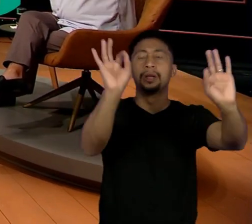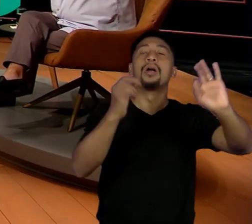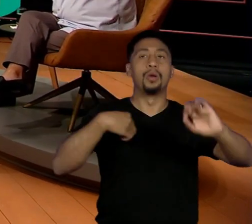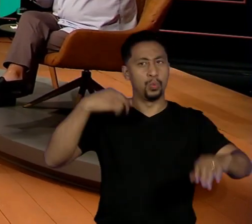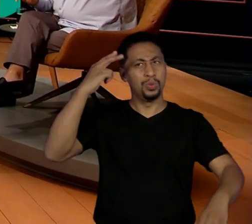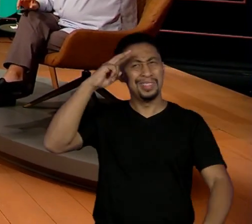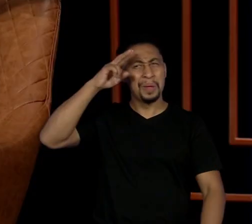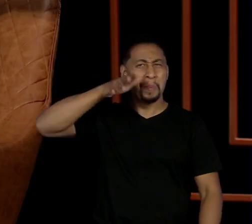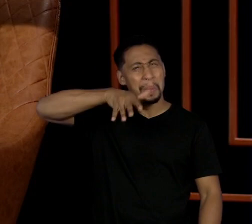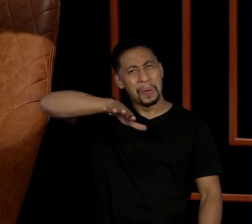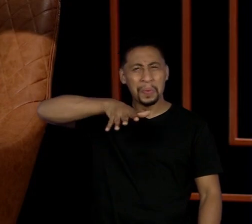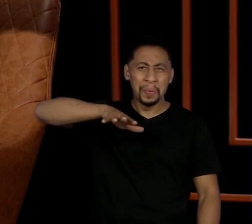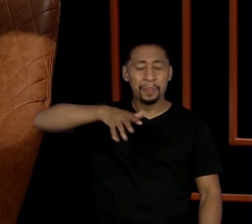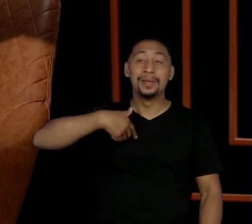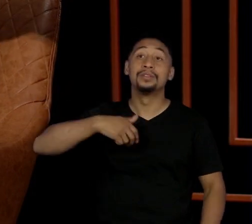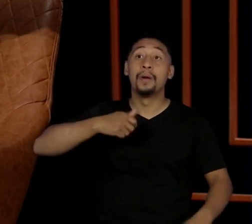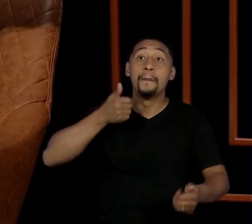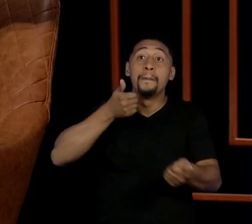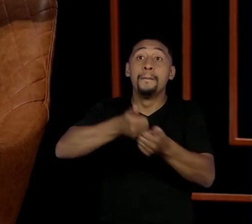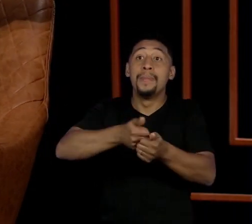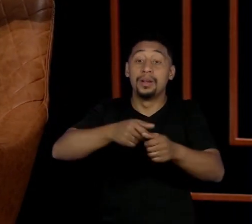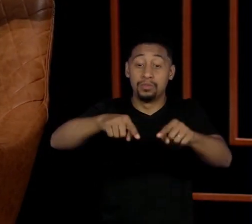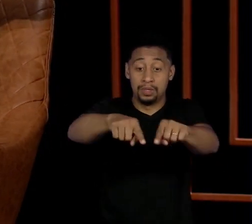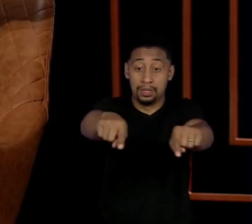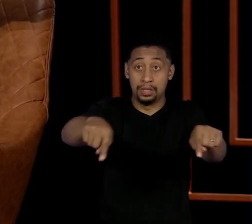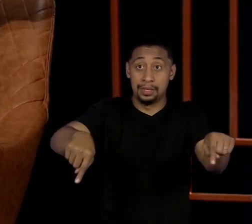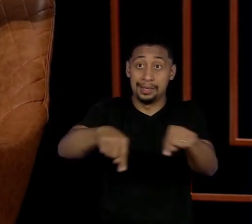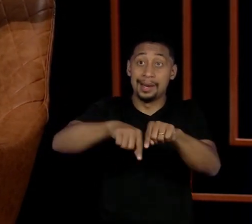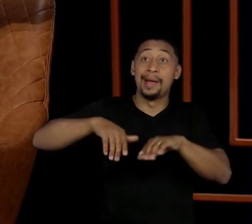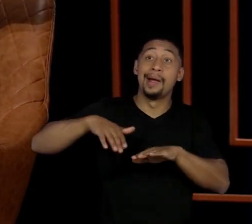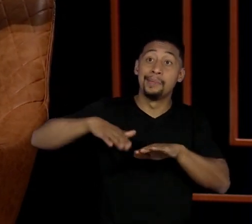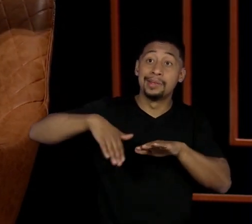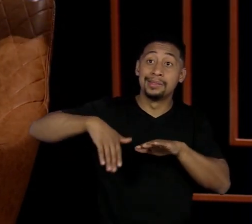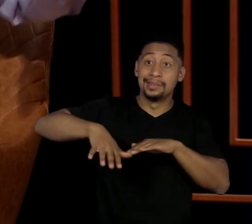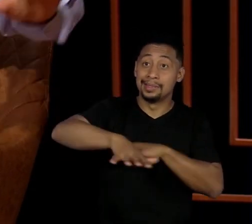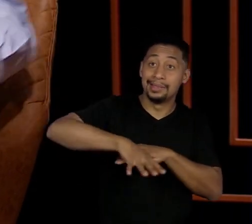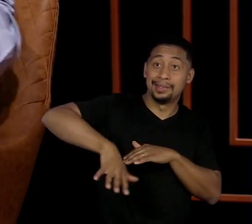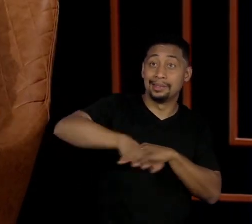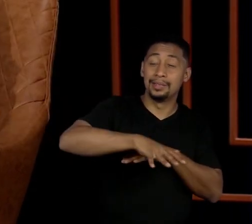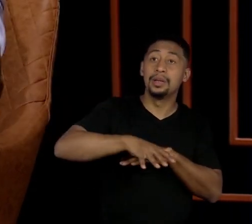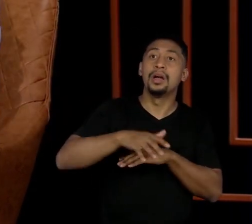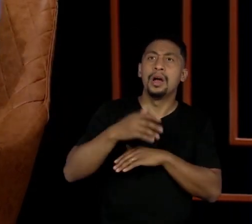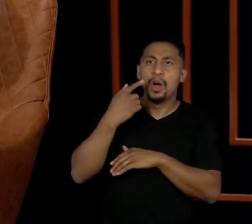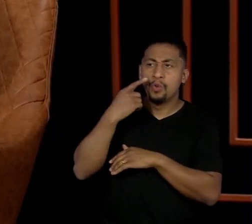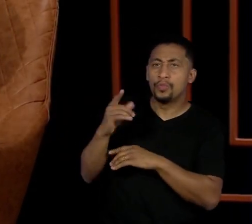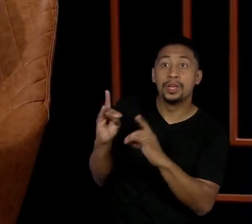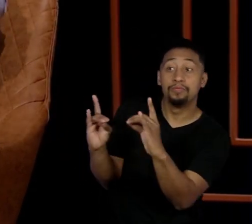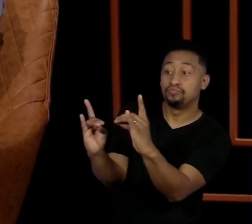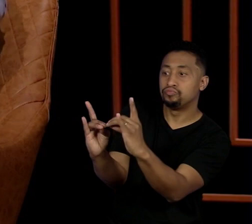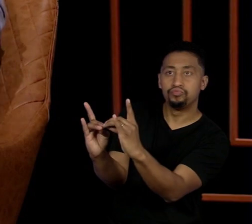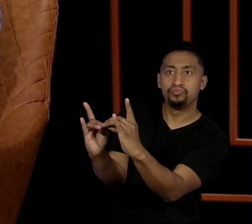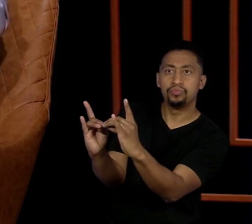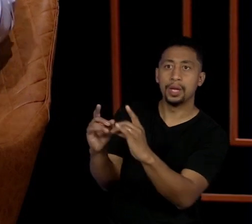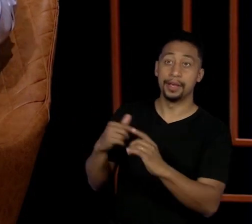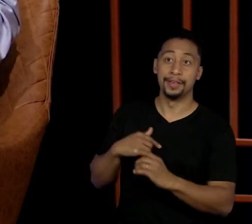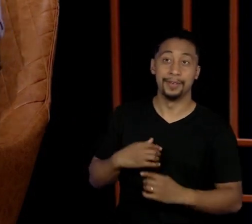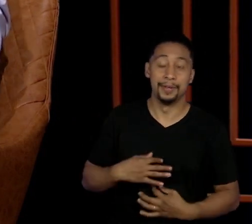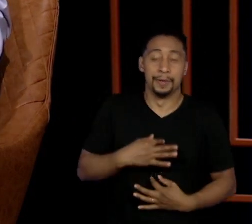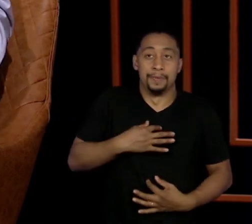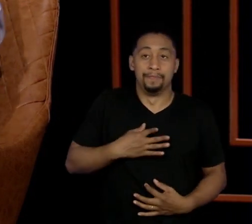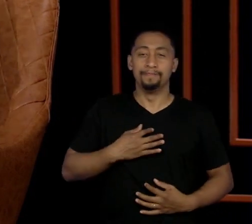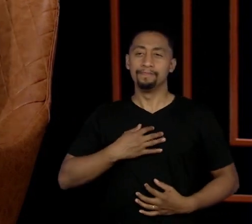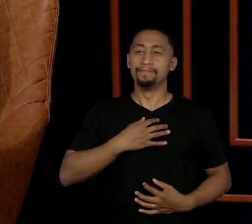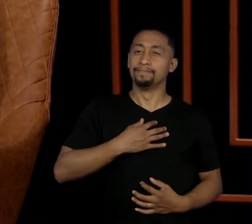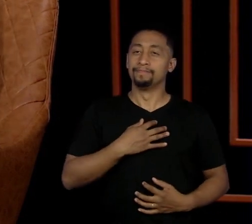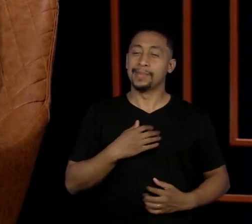lembro, assim, né? Na piscina. E o corpo dele estava numa daquelas salas logo na entrada. Eu entrei muito tímido, vestido todo de